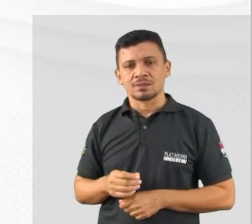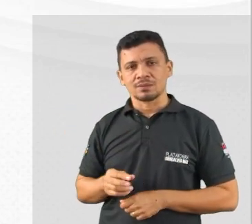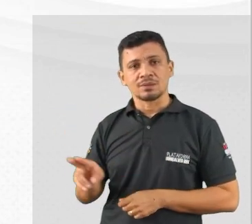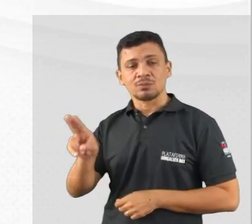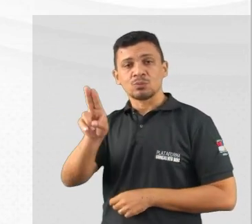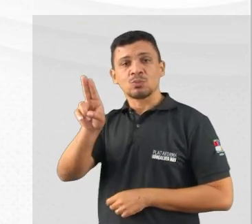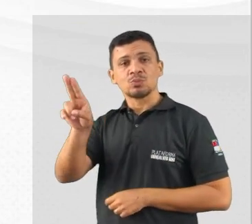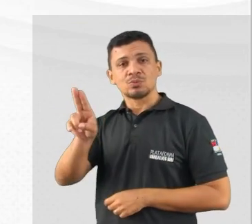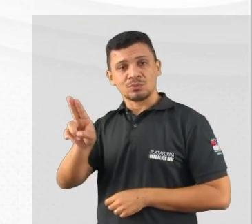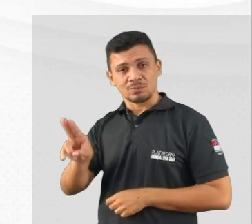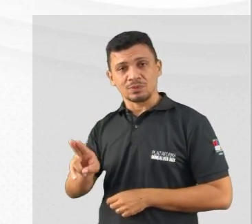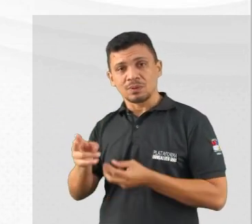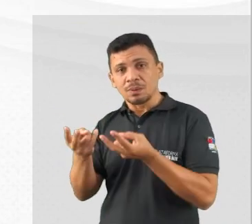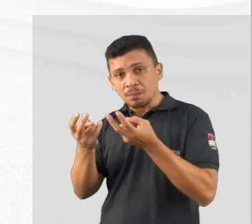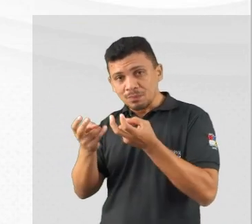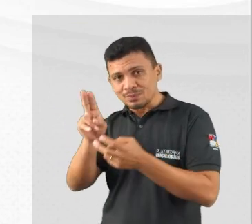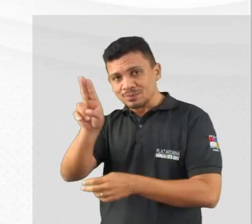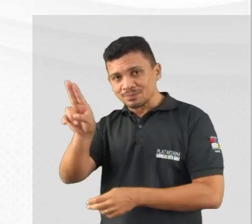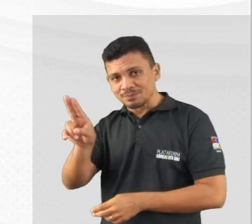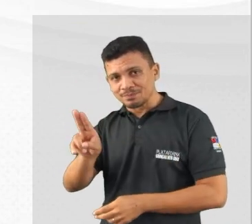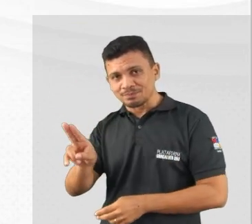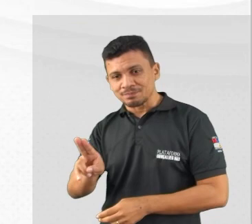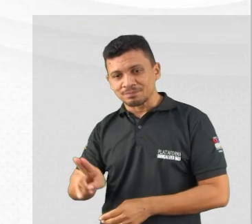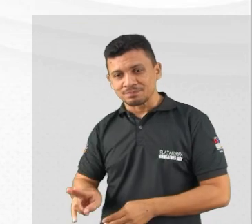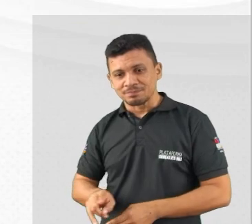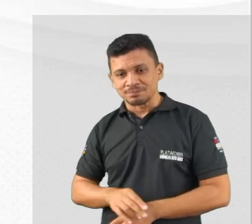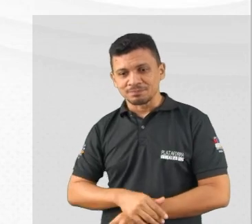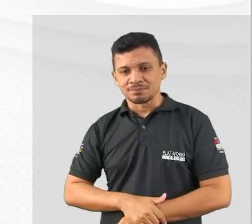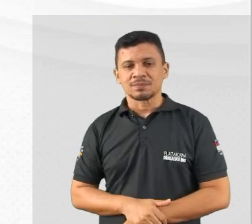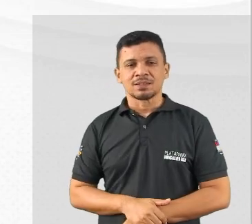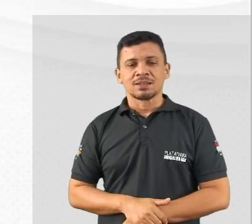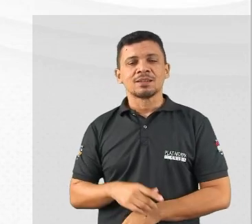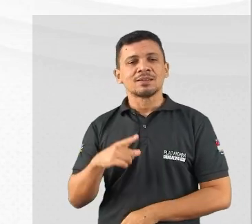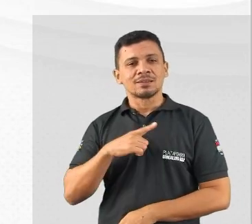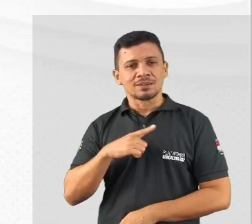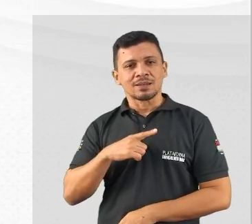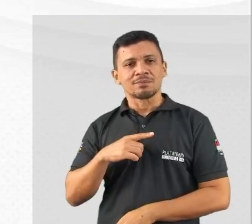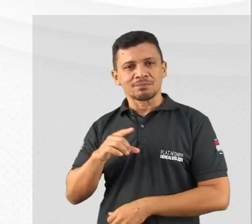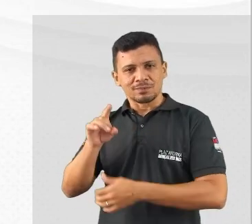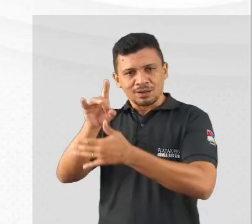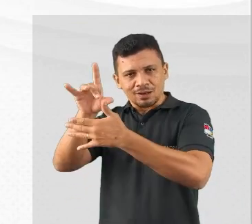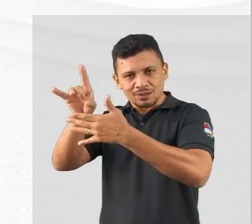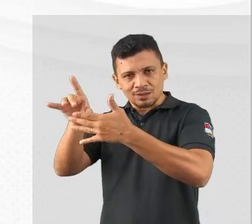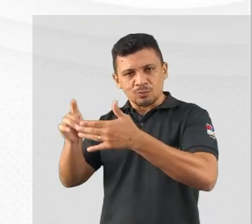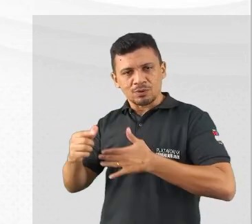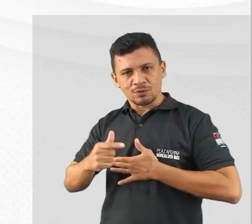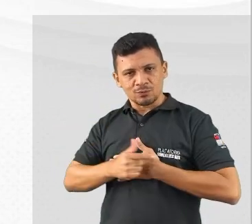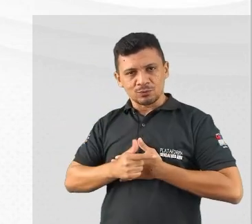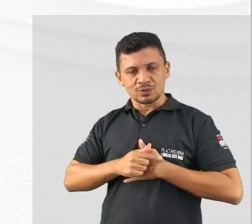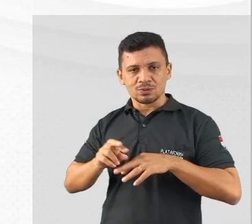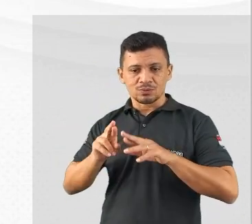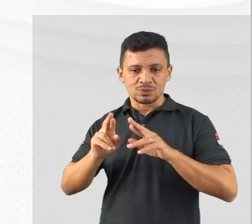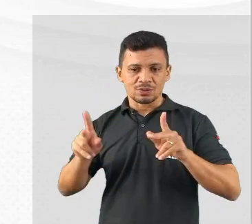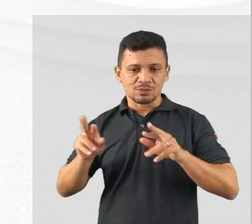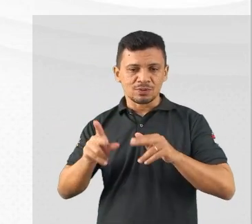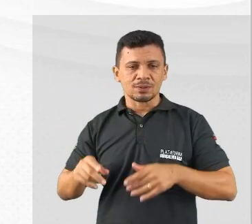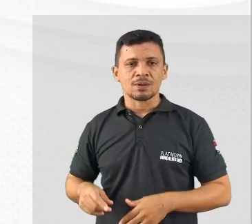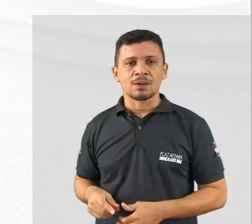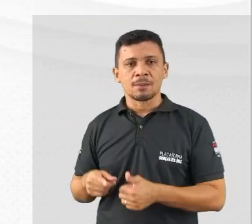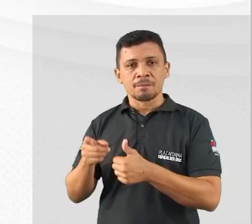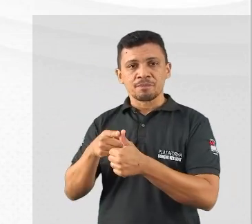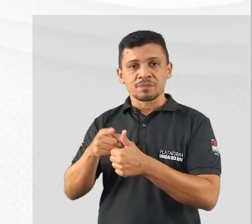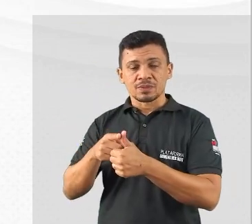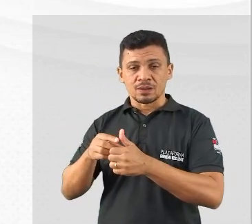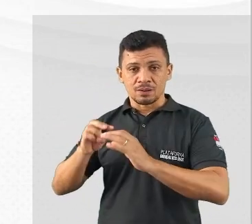aqui, ó. Então, cada organela dessa, pessoal, vai ter uma função diferente. Então, como, por exemplo, a membrana plasmática, ela